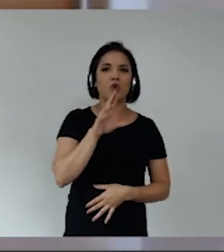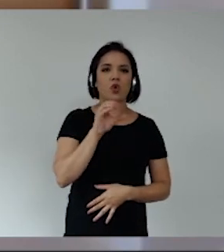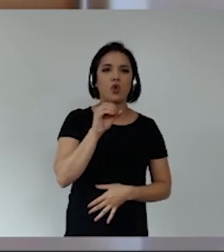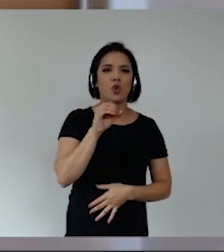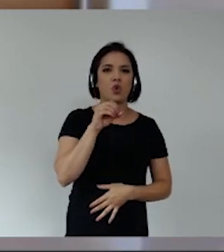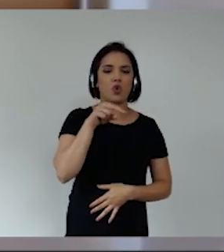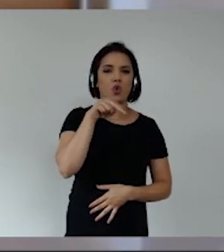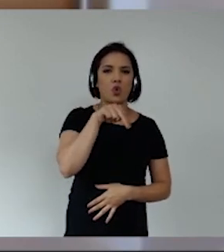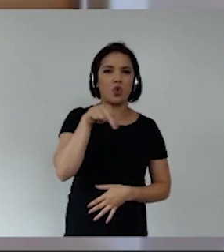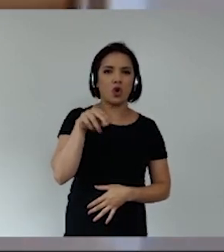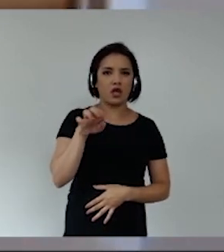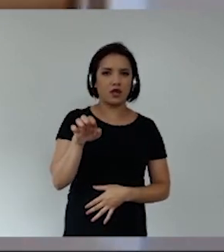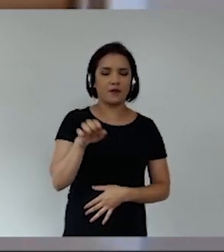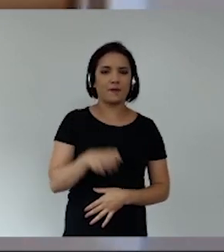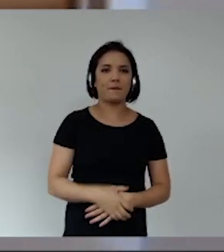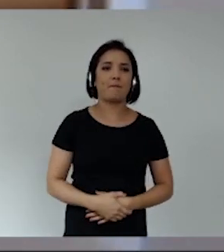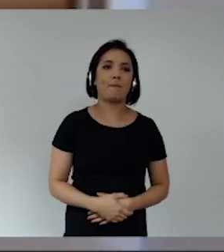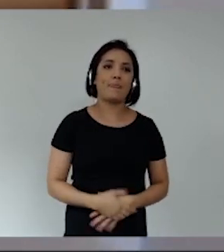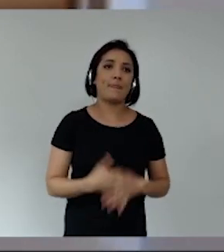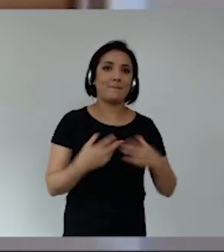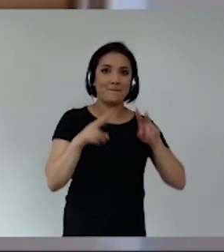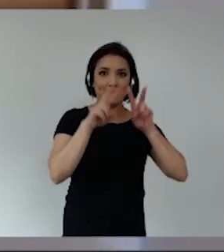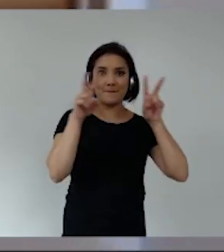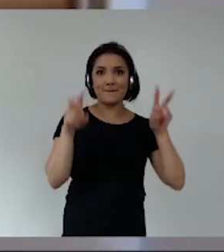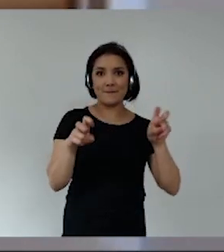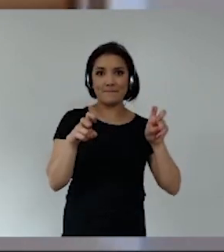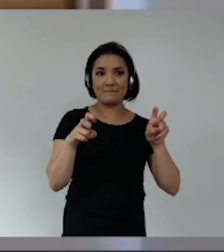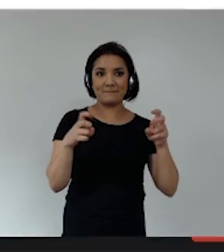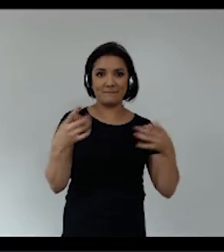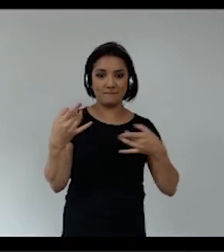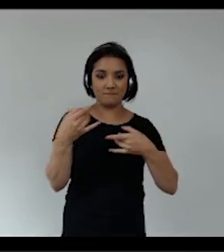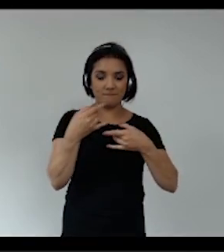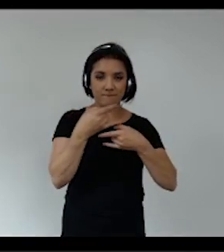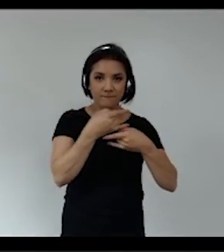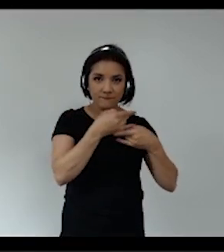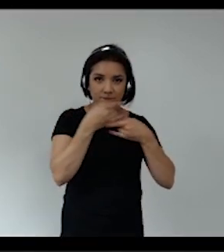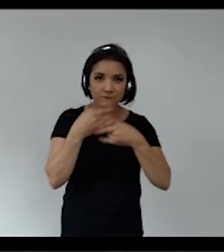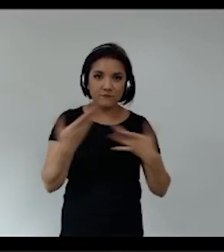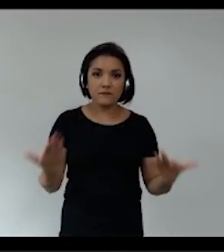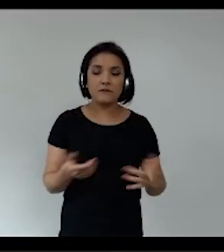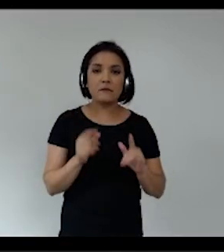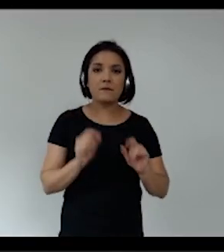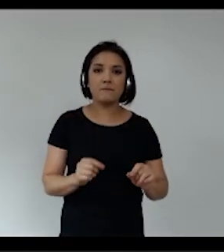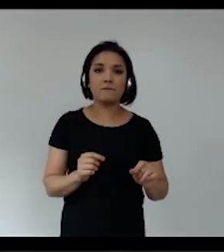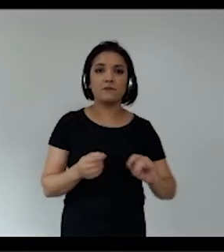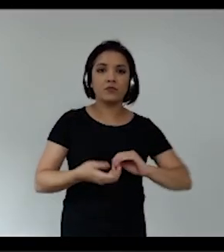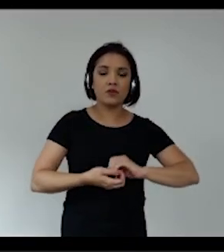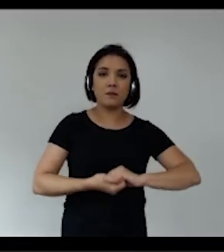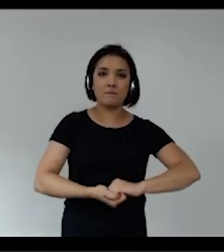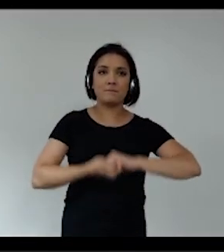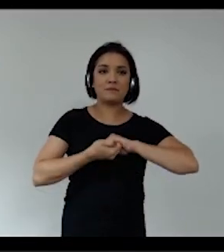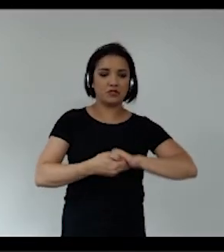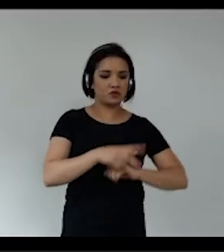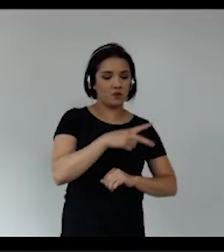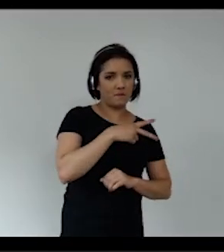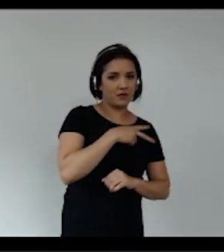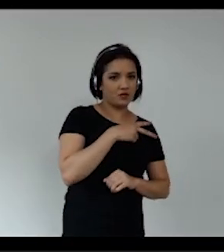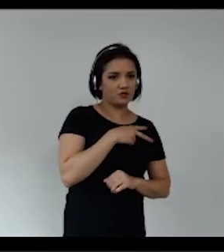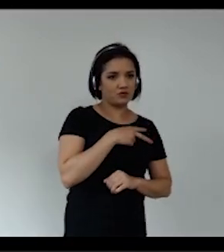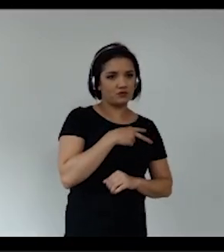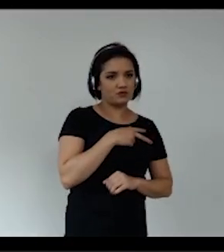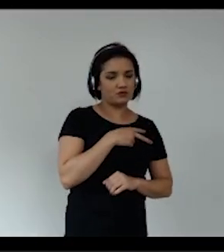Bom, o tema do nosso painel aqui é justamente a mediação privada,